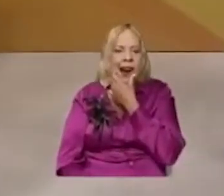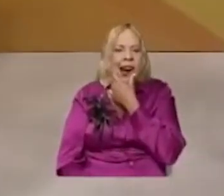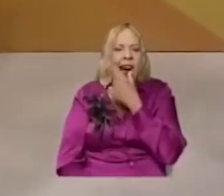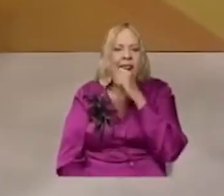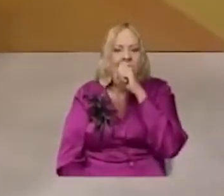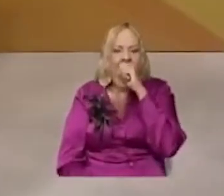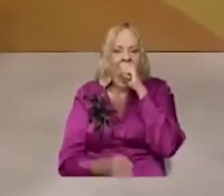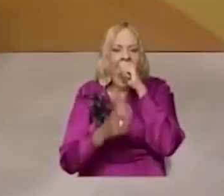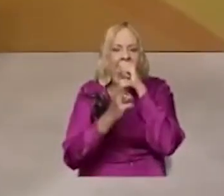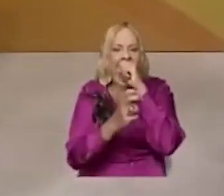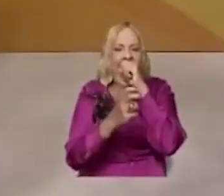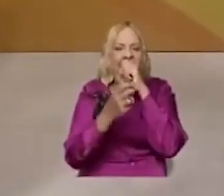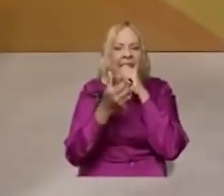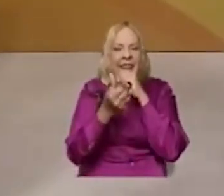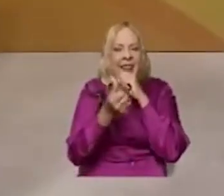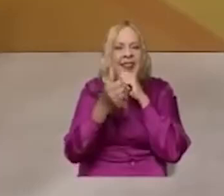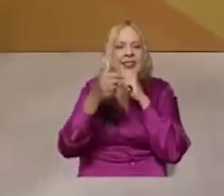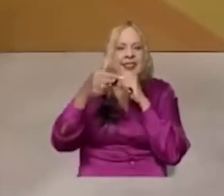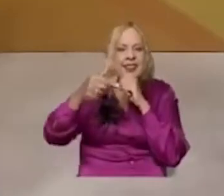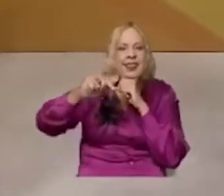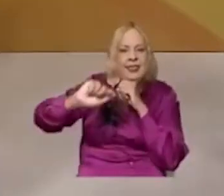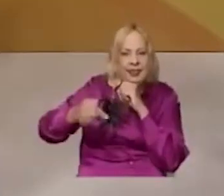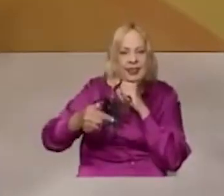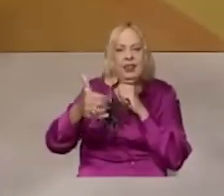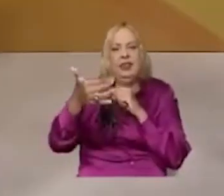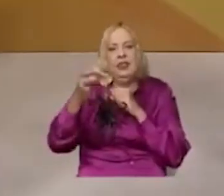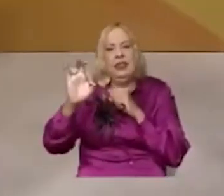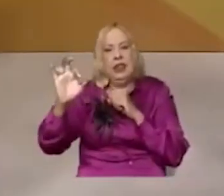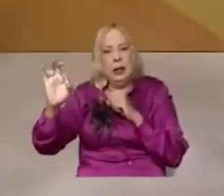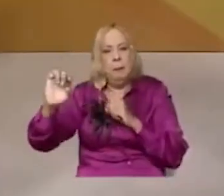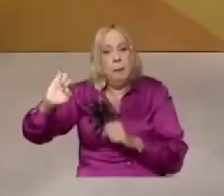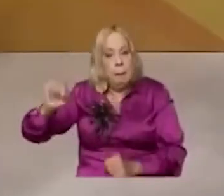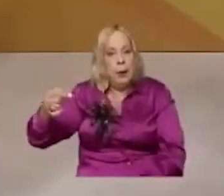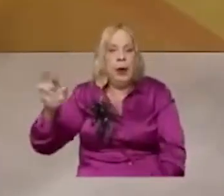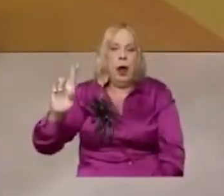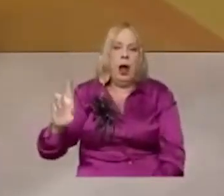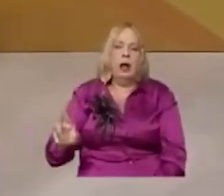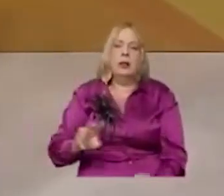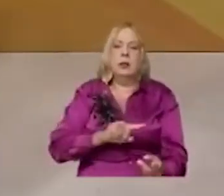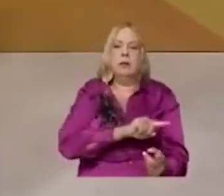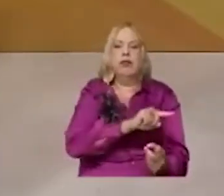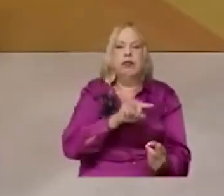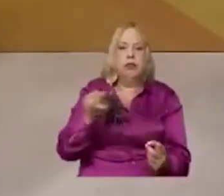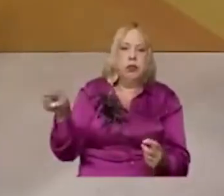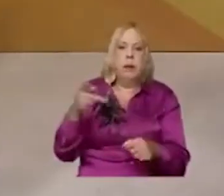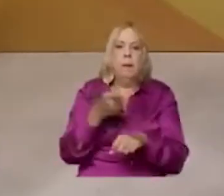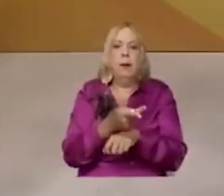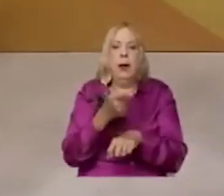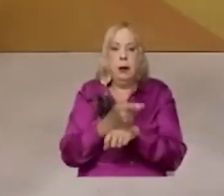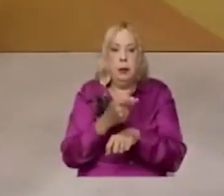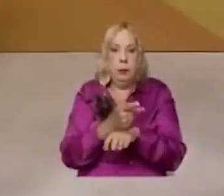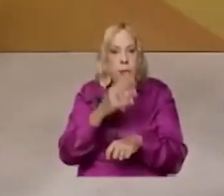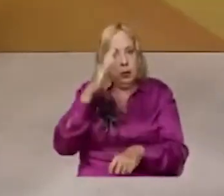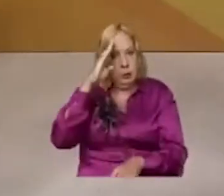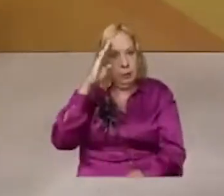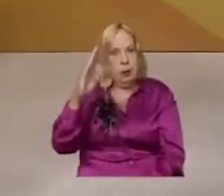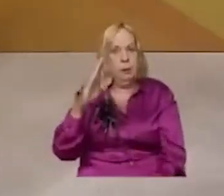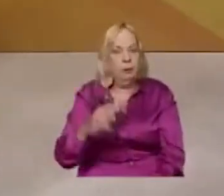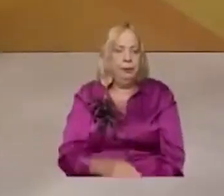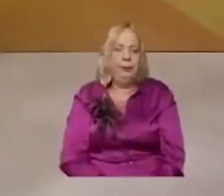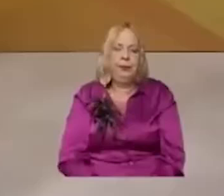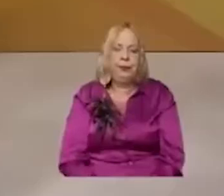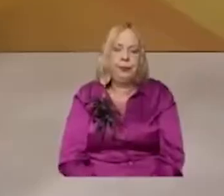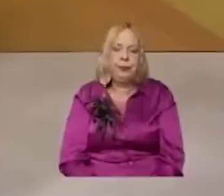meu compadre, chegou com tudo. Fartura. Porque assim, ó, vou te falar, o que tem de festa, ou você adquire e